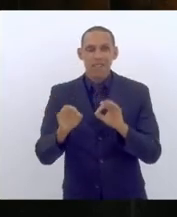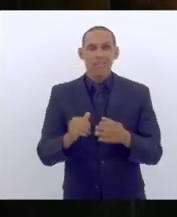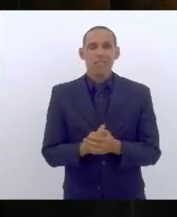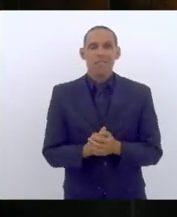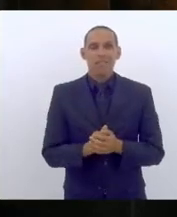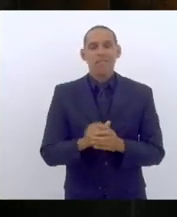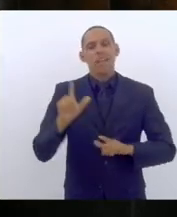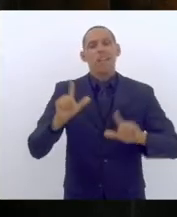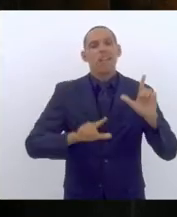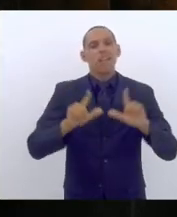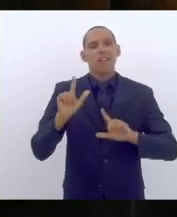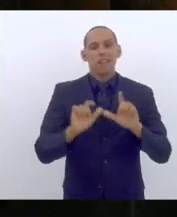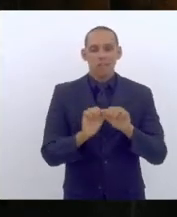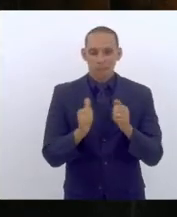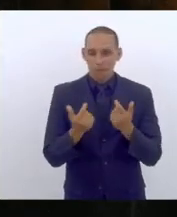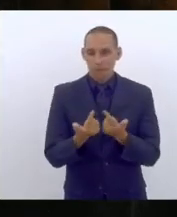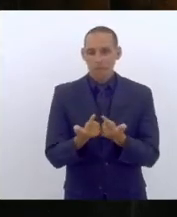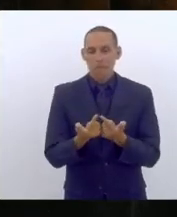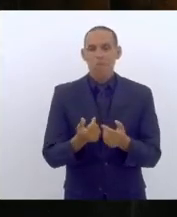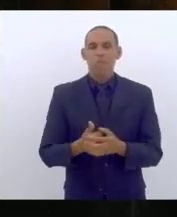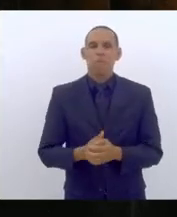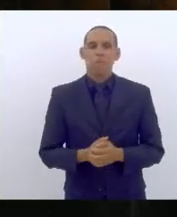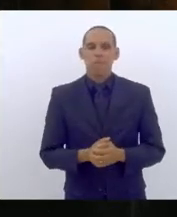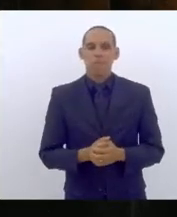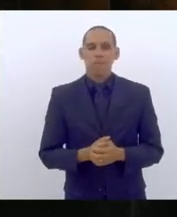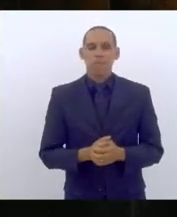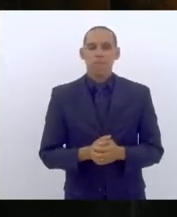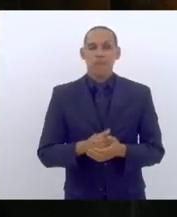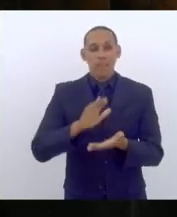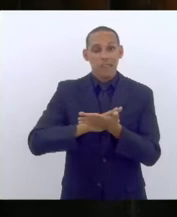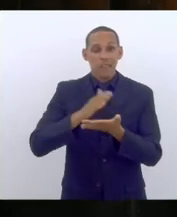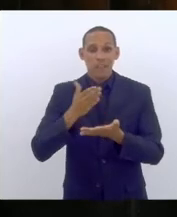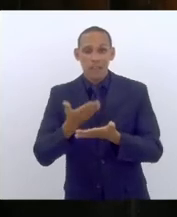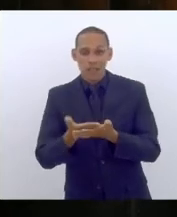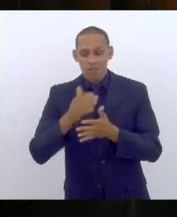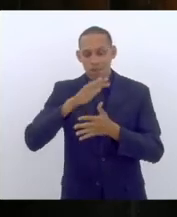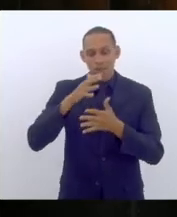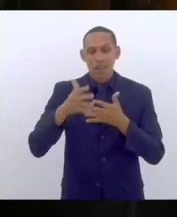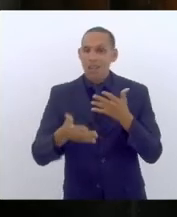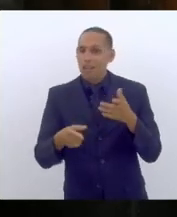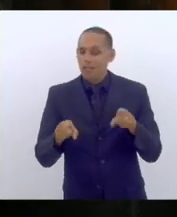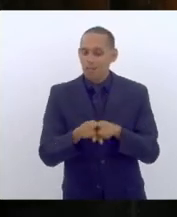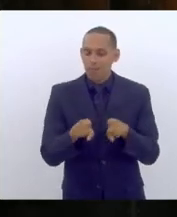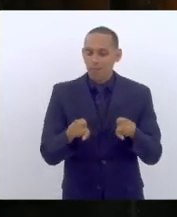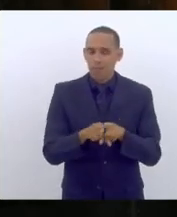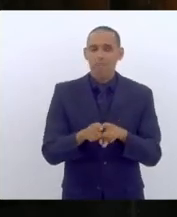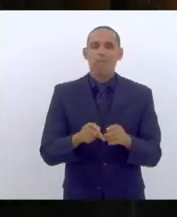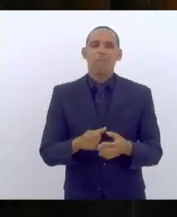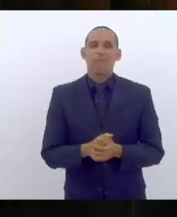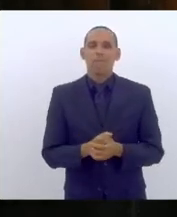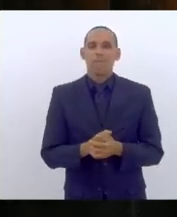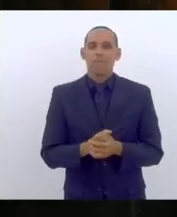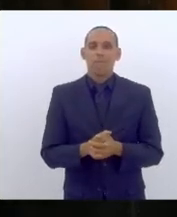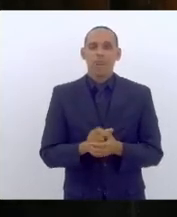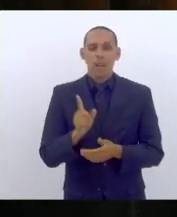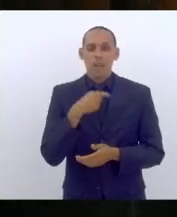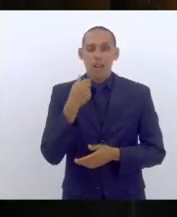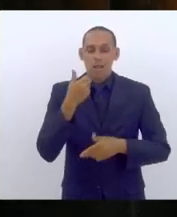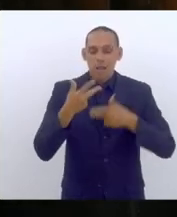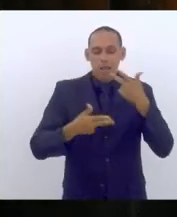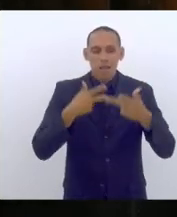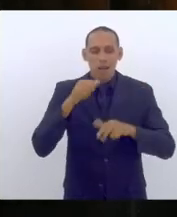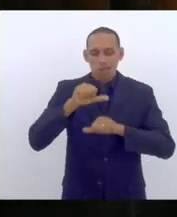TV Alerta senhor intérprete da linguagem de libras que leva a nossa